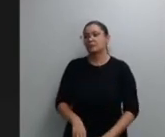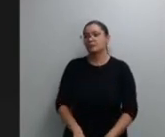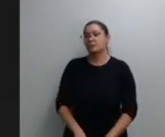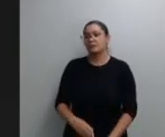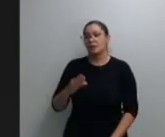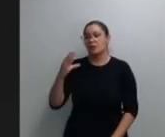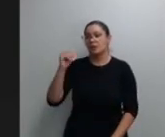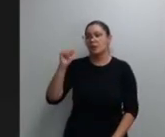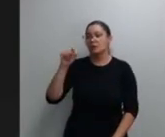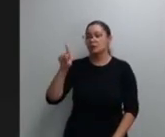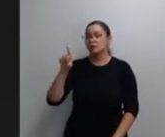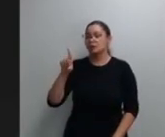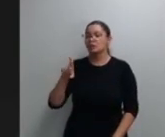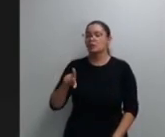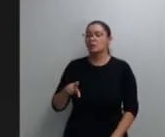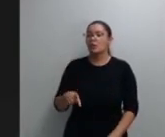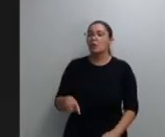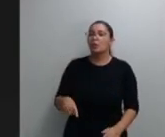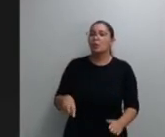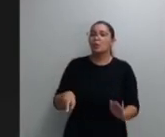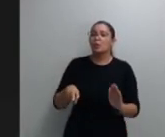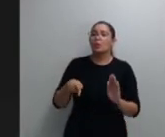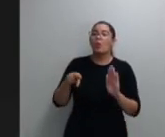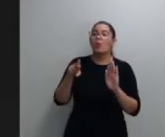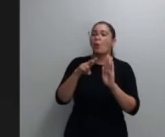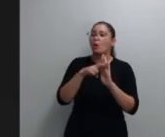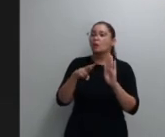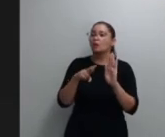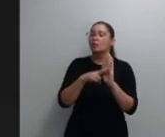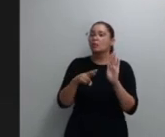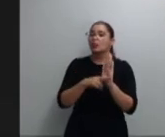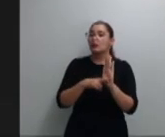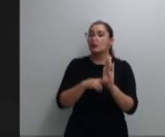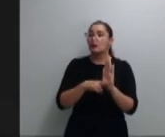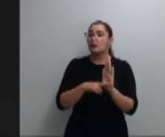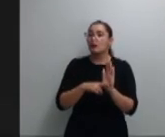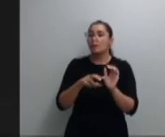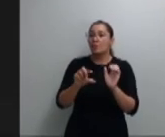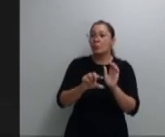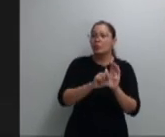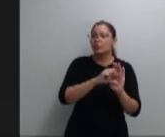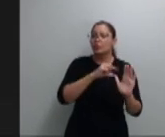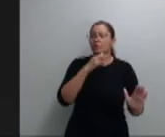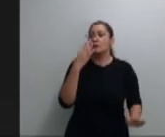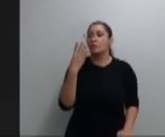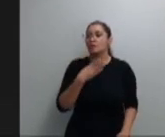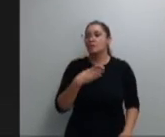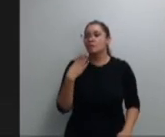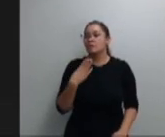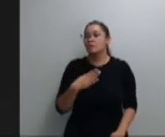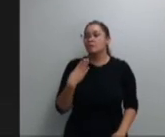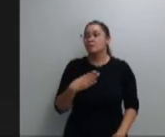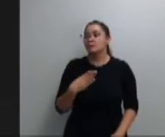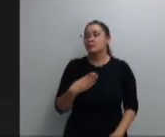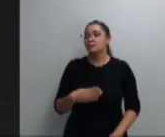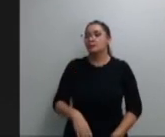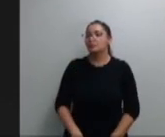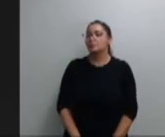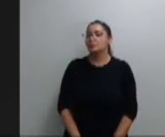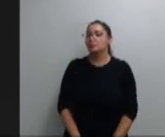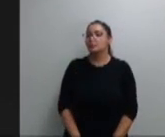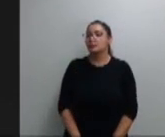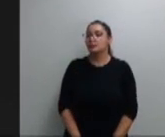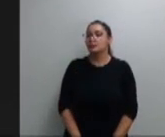várias outras normas que eu estou não vou ler passo ao parágrafo quarto desse dispositivo que